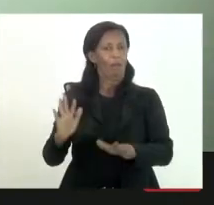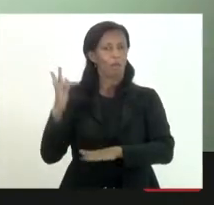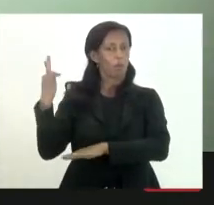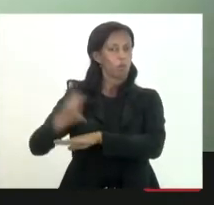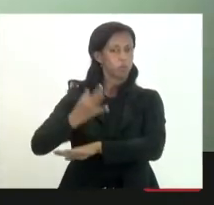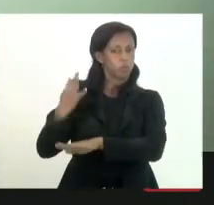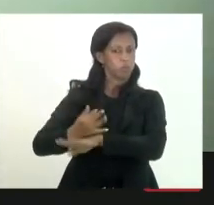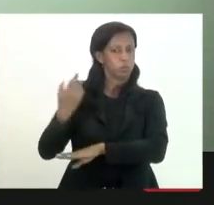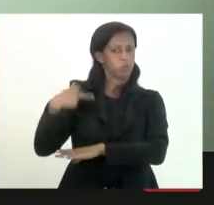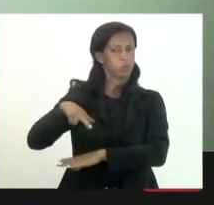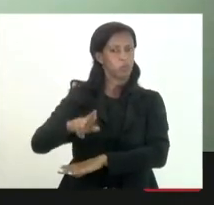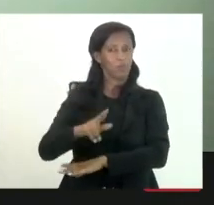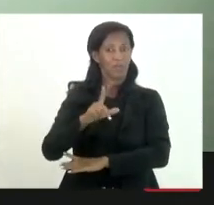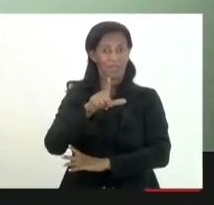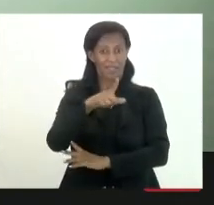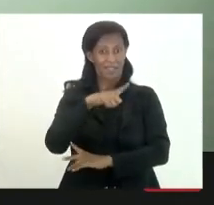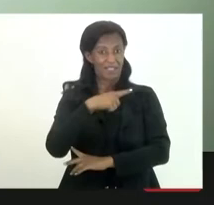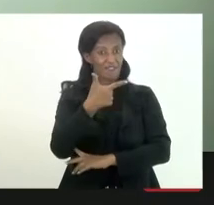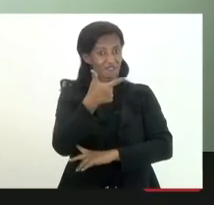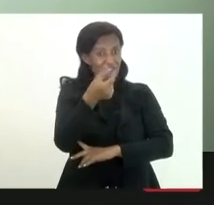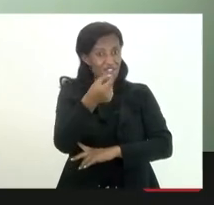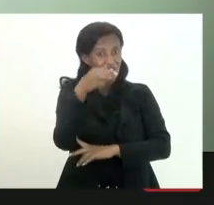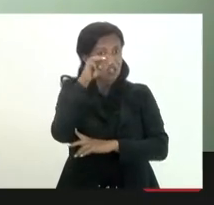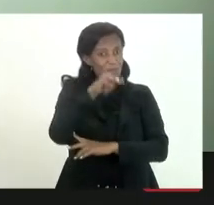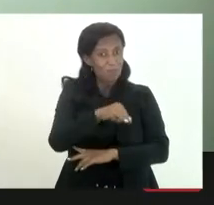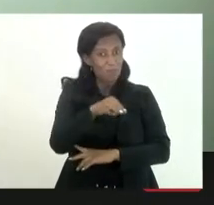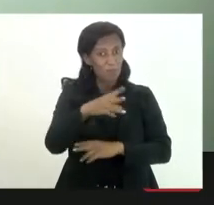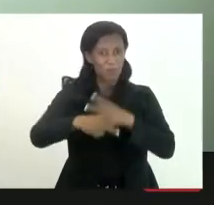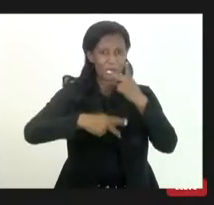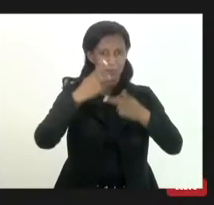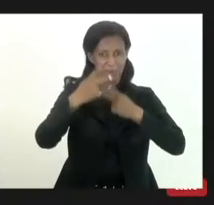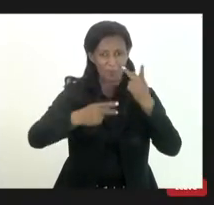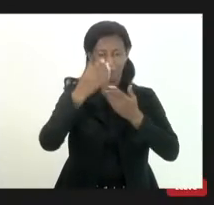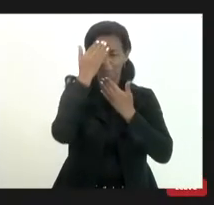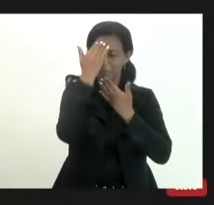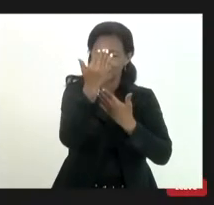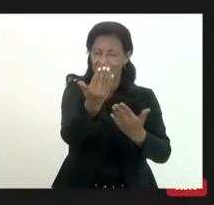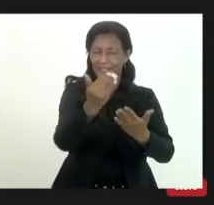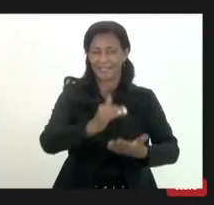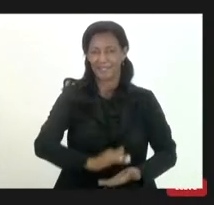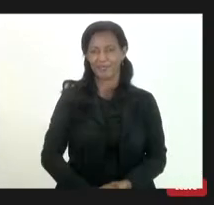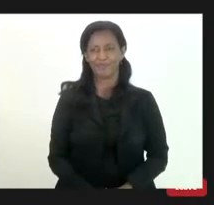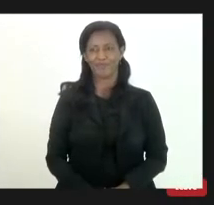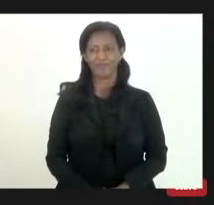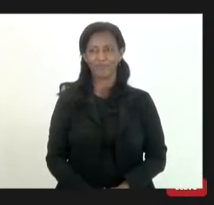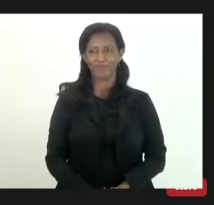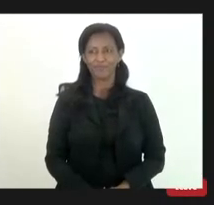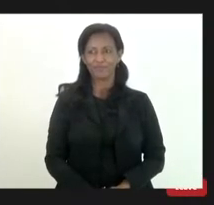religiosa. O senhor tem 20 minutos para as suas considerações. Obrigada.